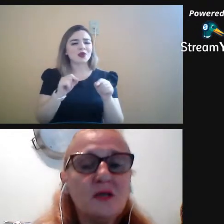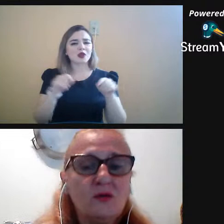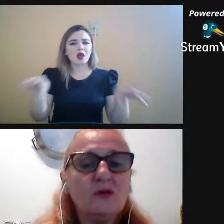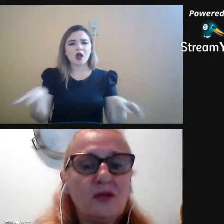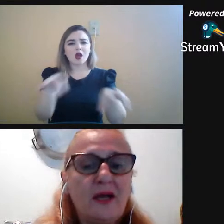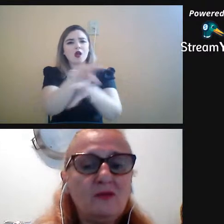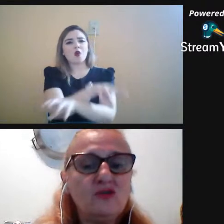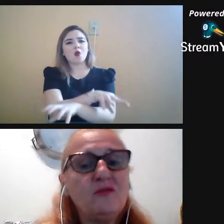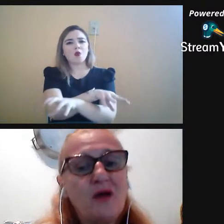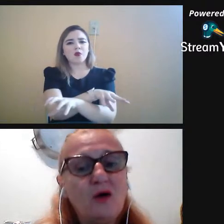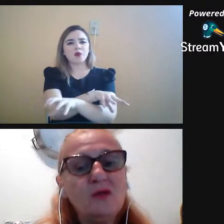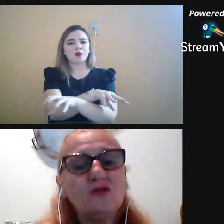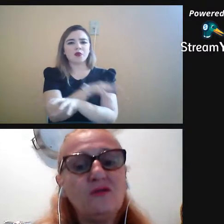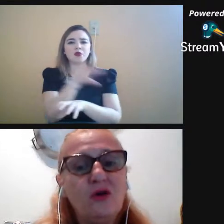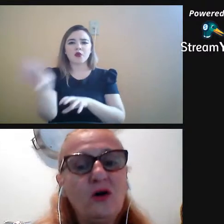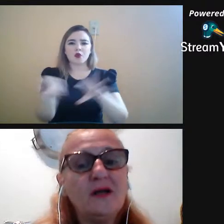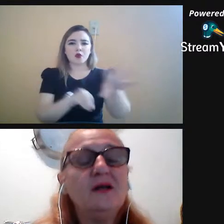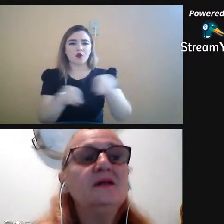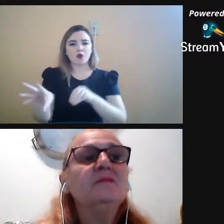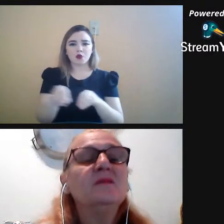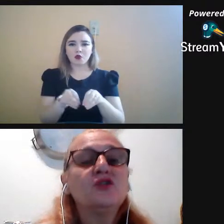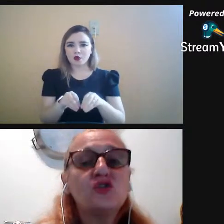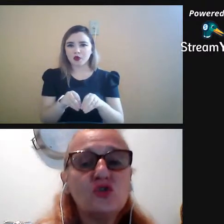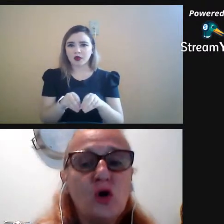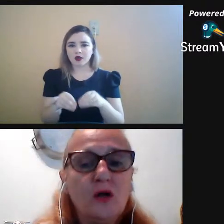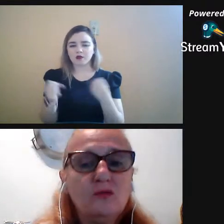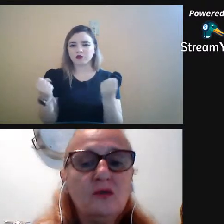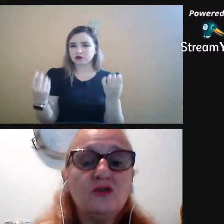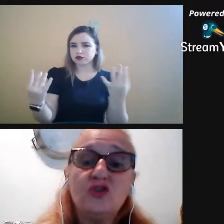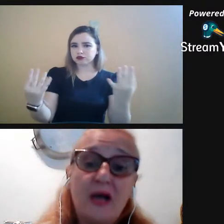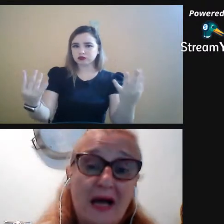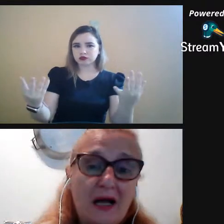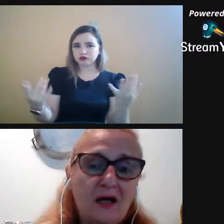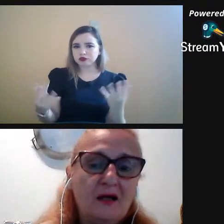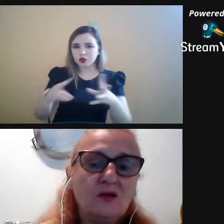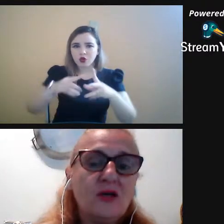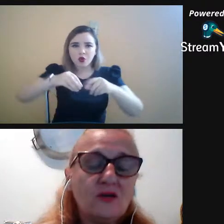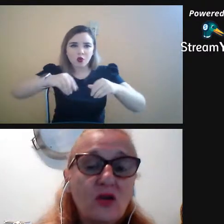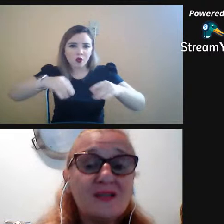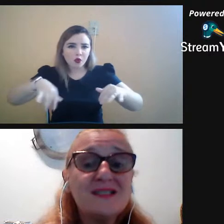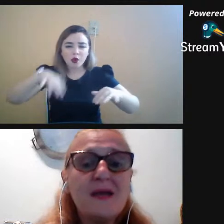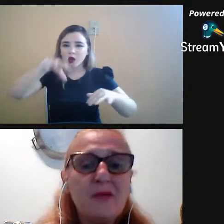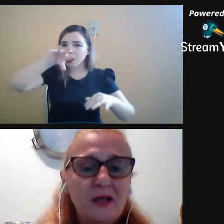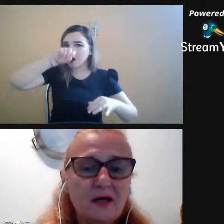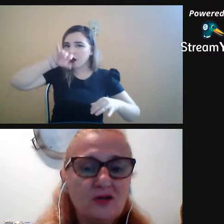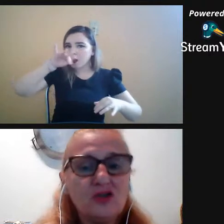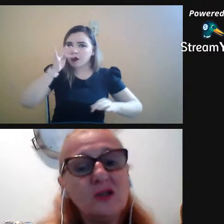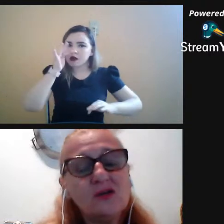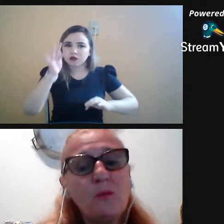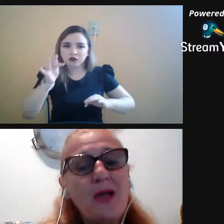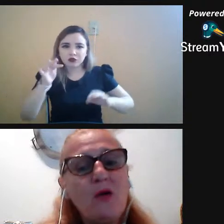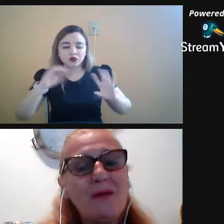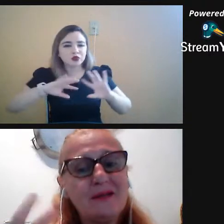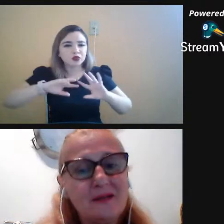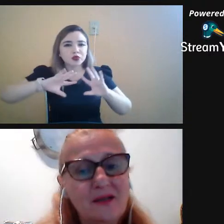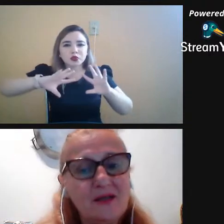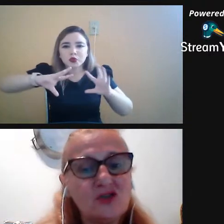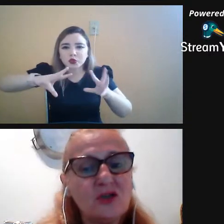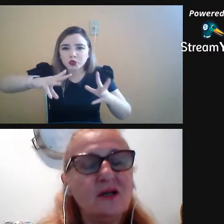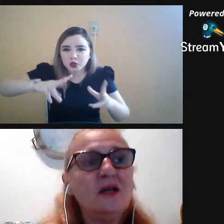o que é um bioma. O bioma é toda uma discussão que eu tenho de fauna, de flora, de solo, de ar, que